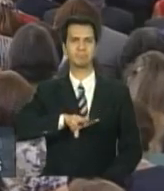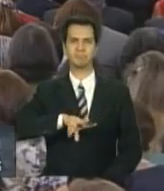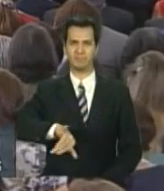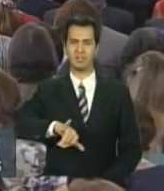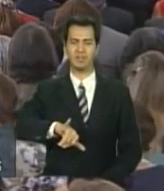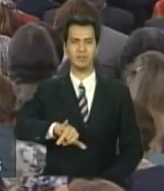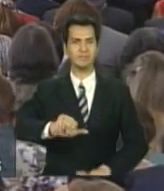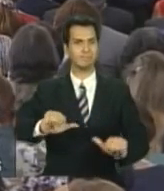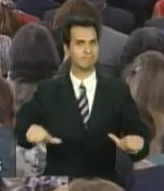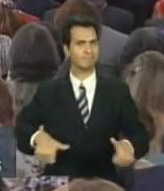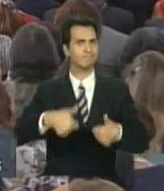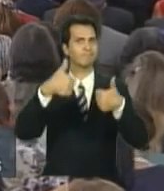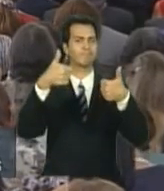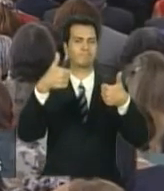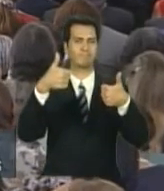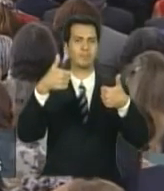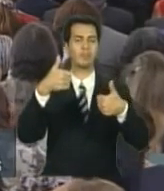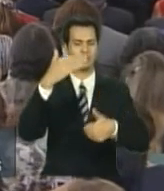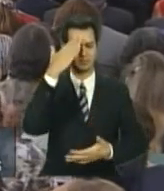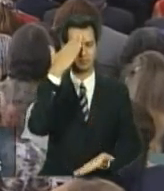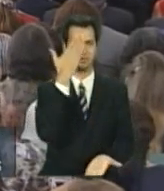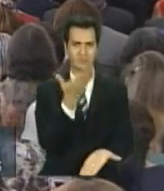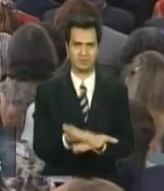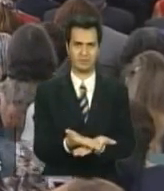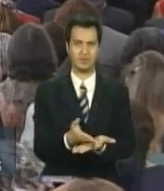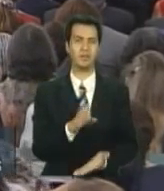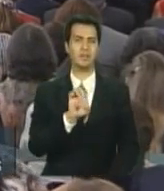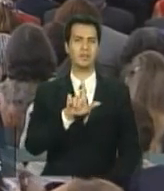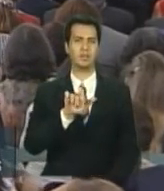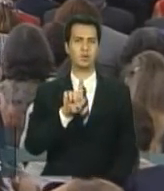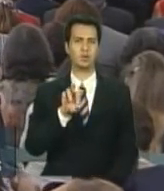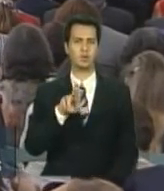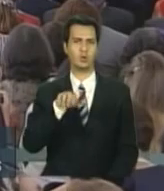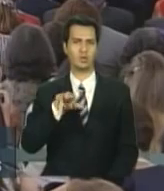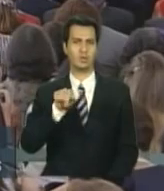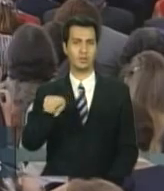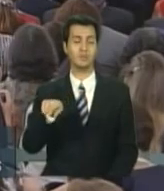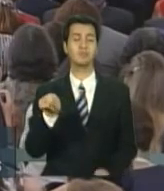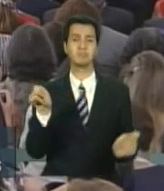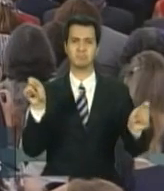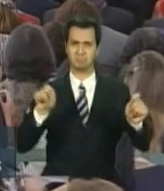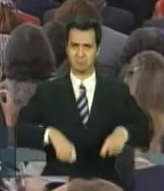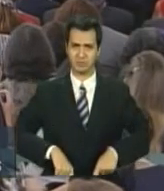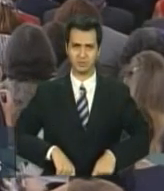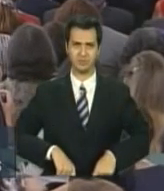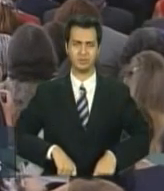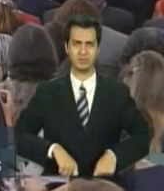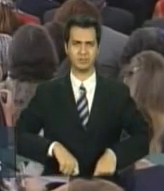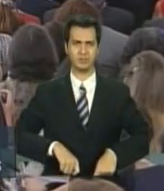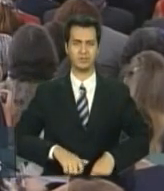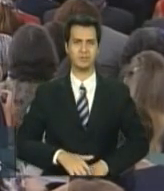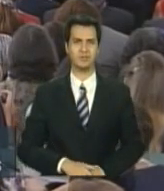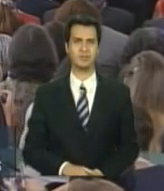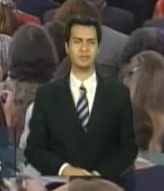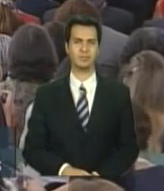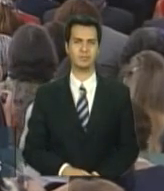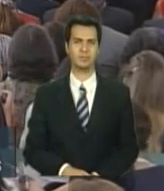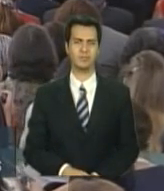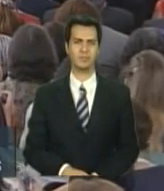eu tenho absoluta certeza que a Leonora é capaz de assegurar, dentro